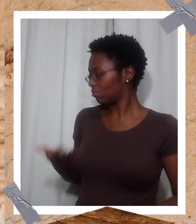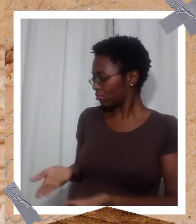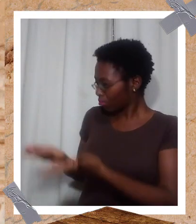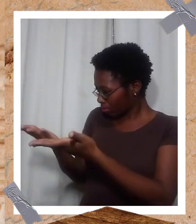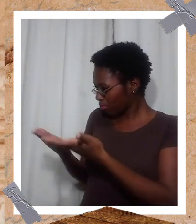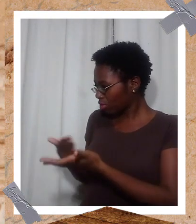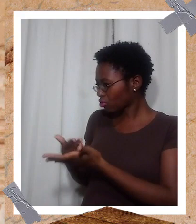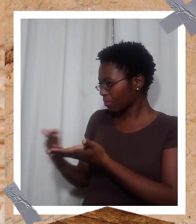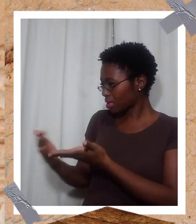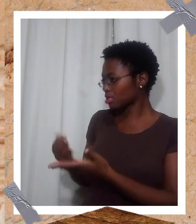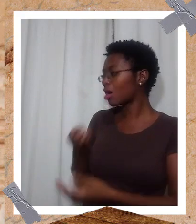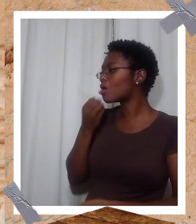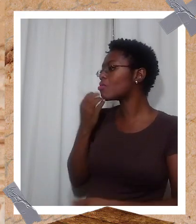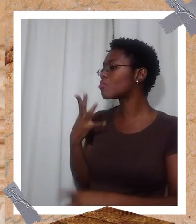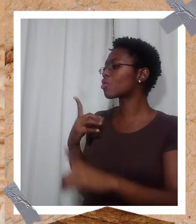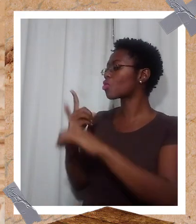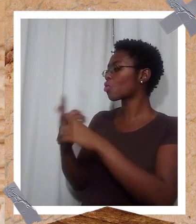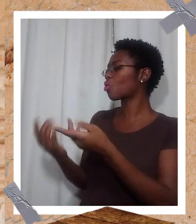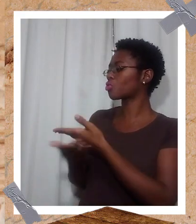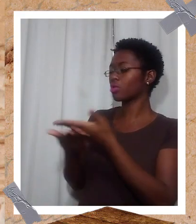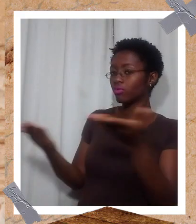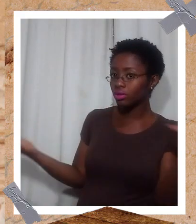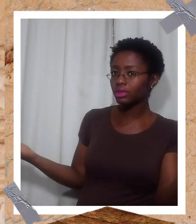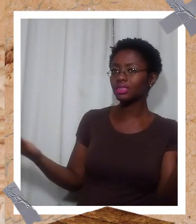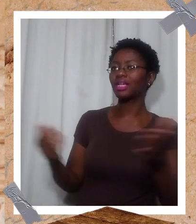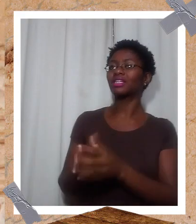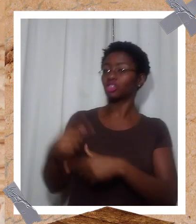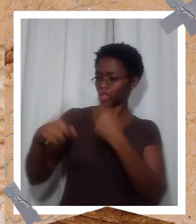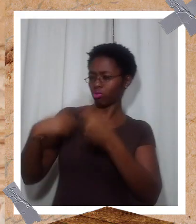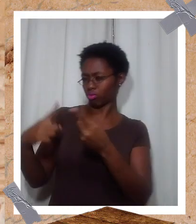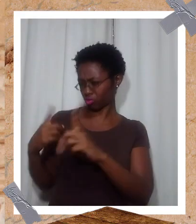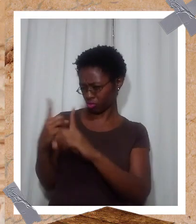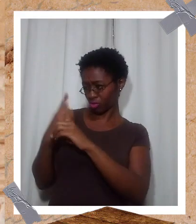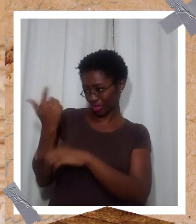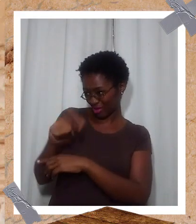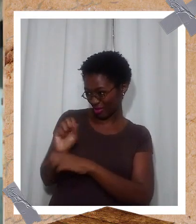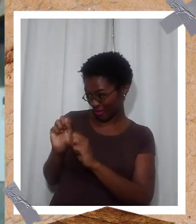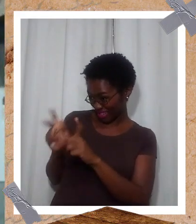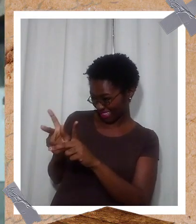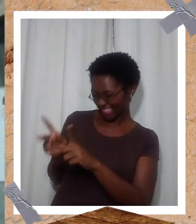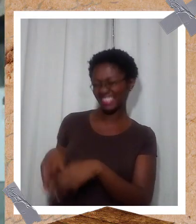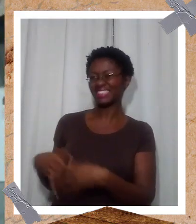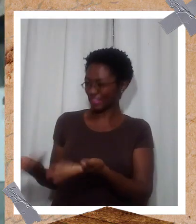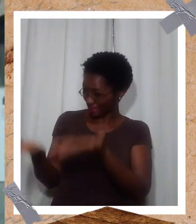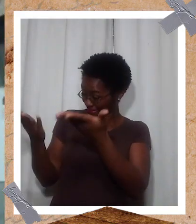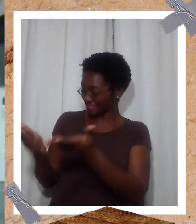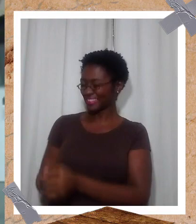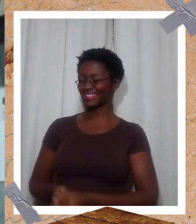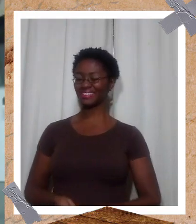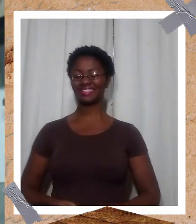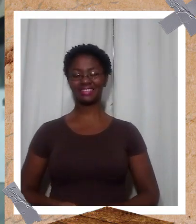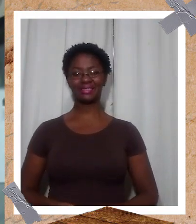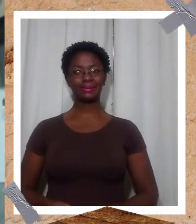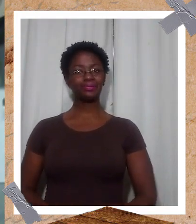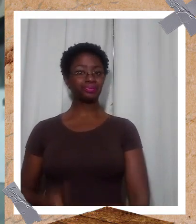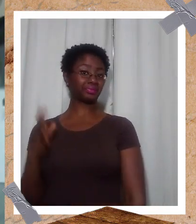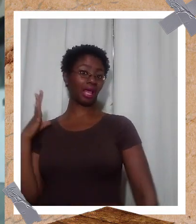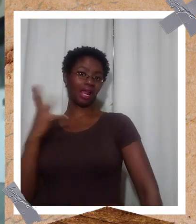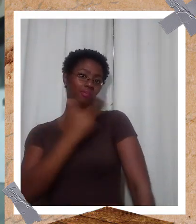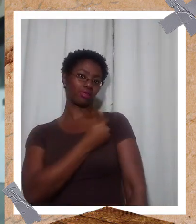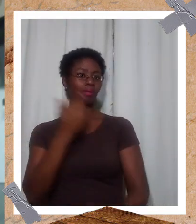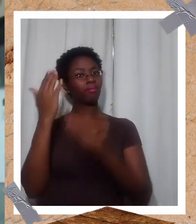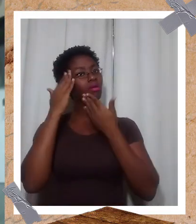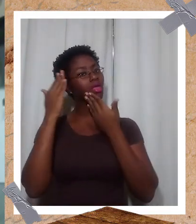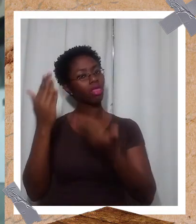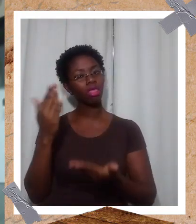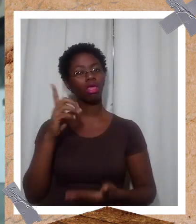uma ótima mesa, um ótimo encontro a todos. Daqui a pouco a gente se vê novamente. Tá com você. Maravilha. Obrigada de